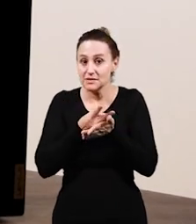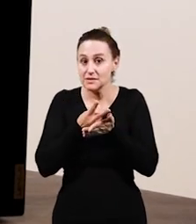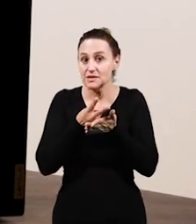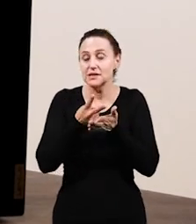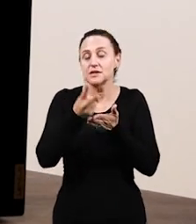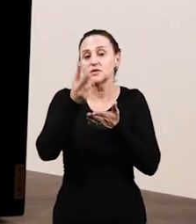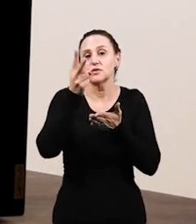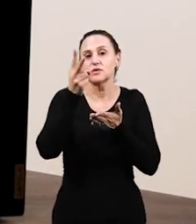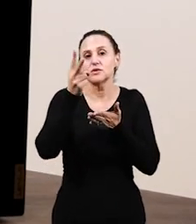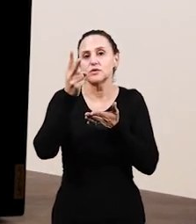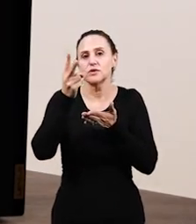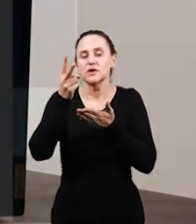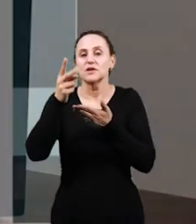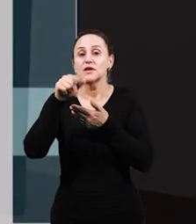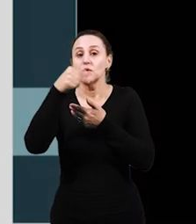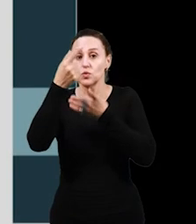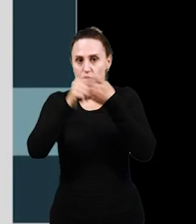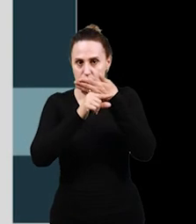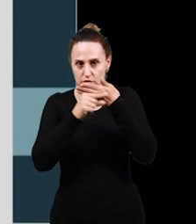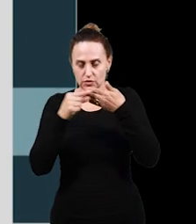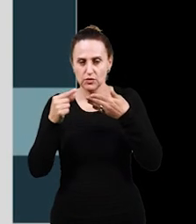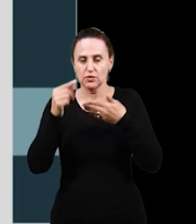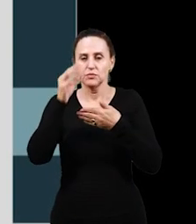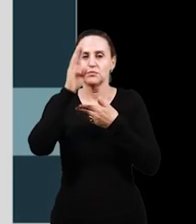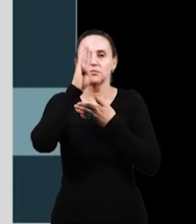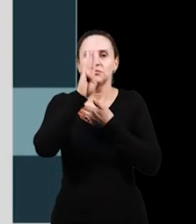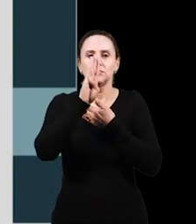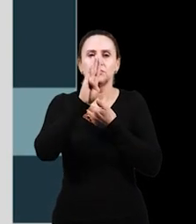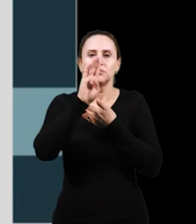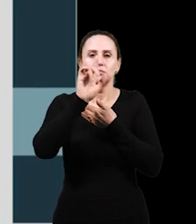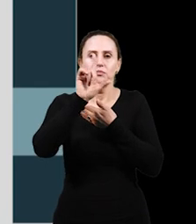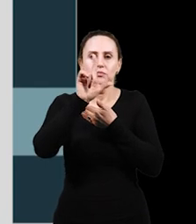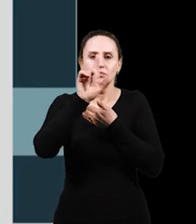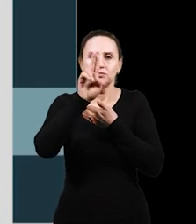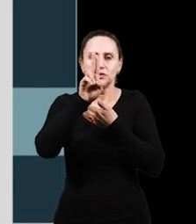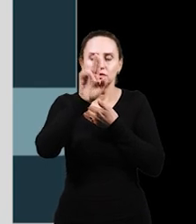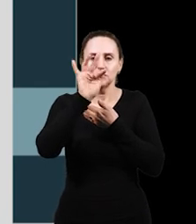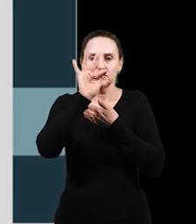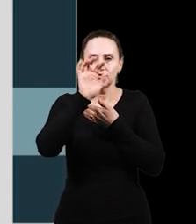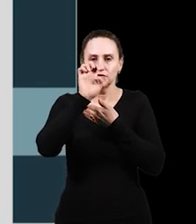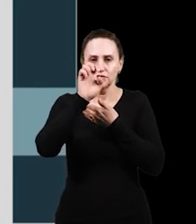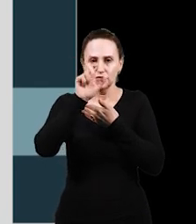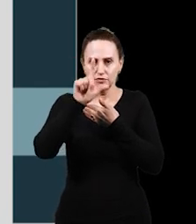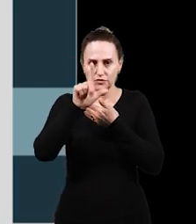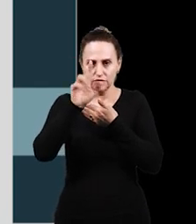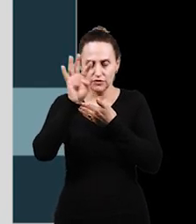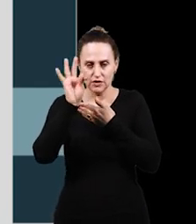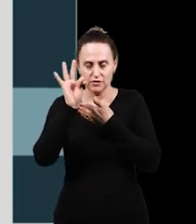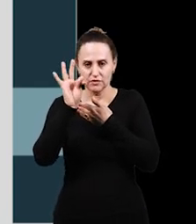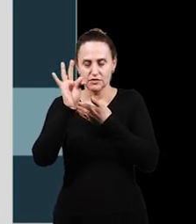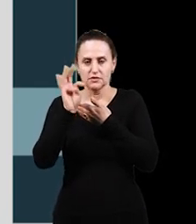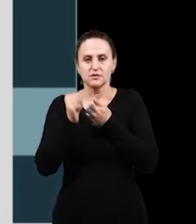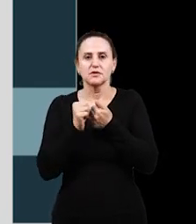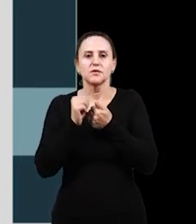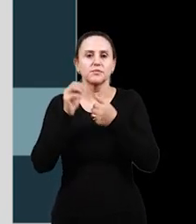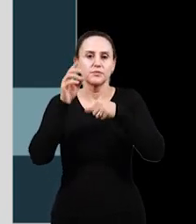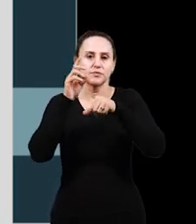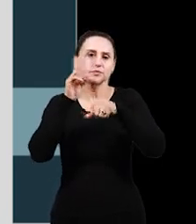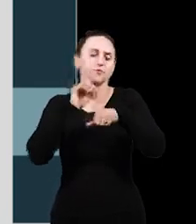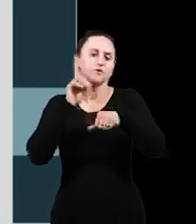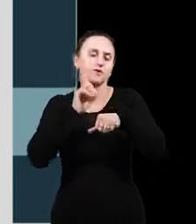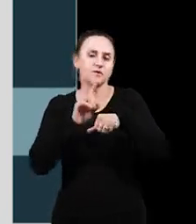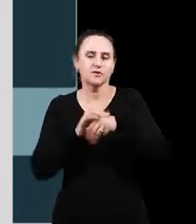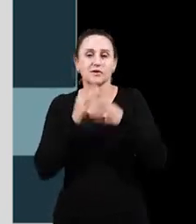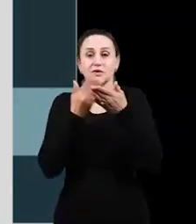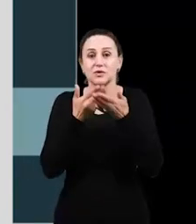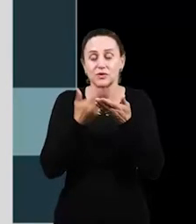os ir por exemplo a gente tem o blumfield que em 1933 pública e language nos Estados Unidos